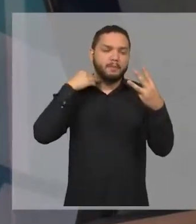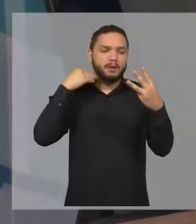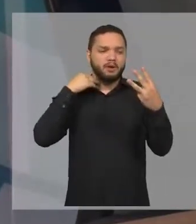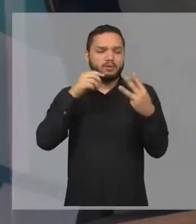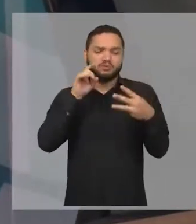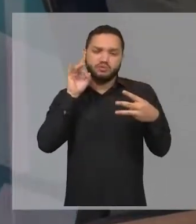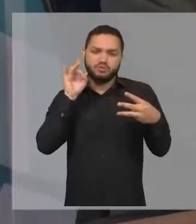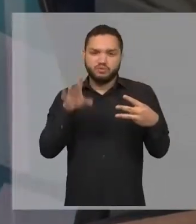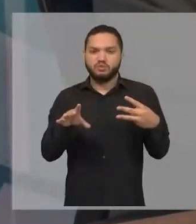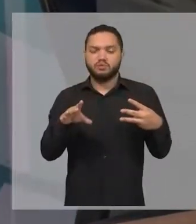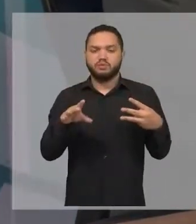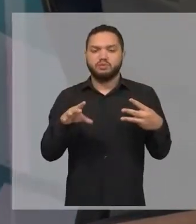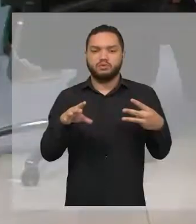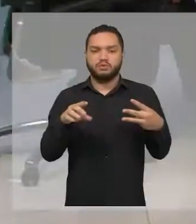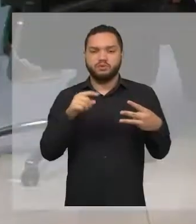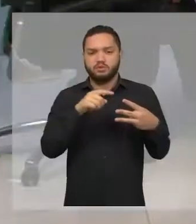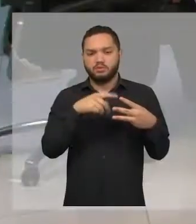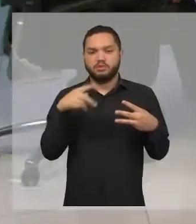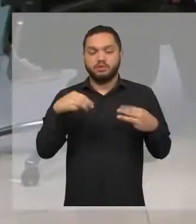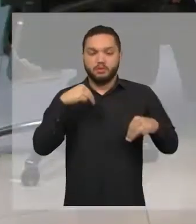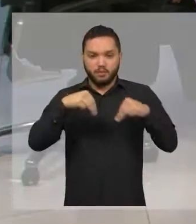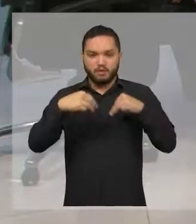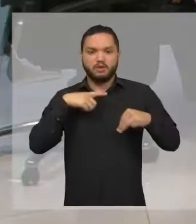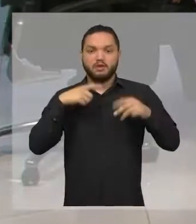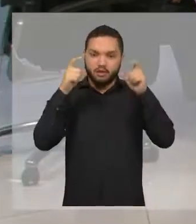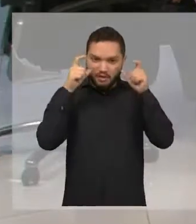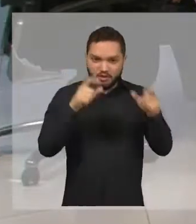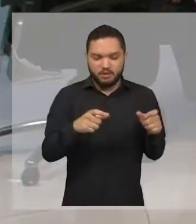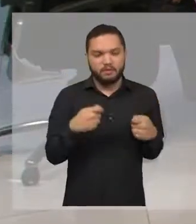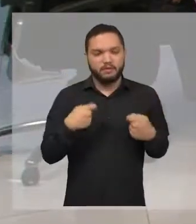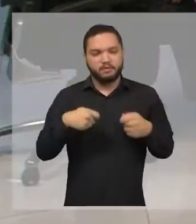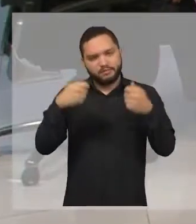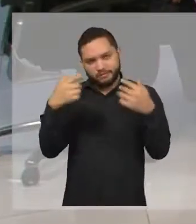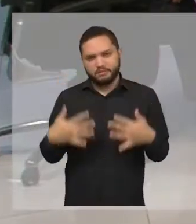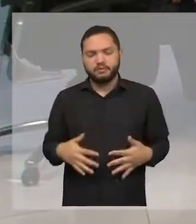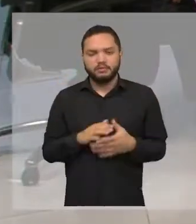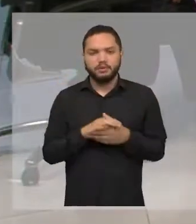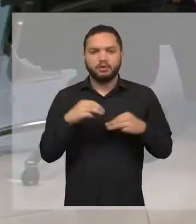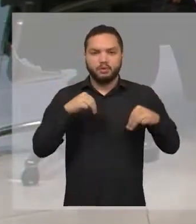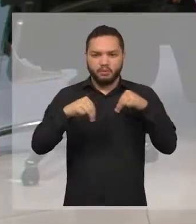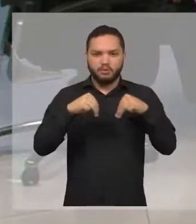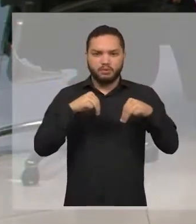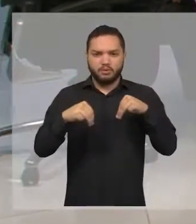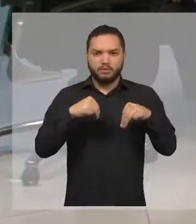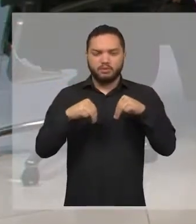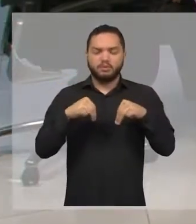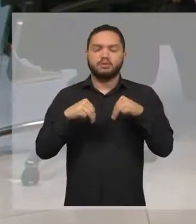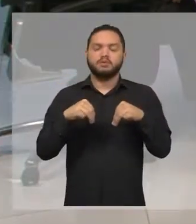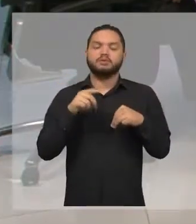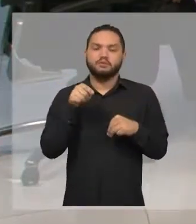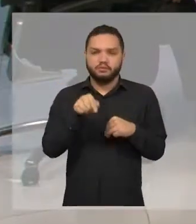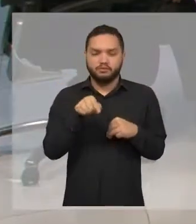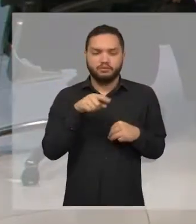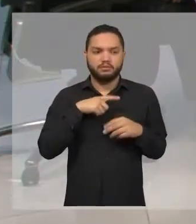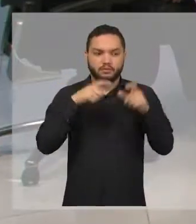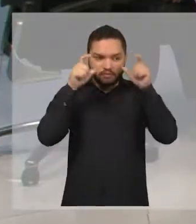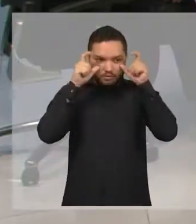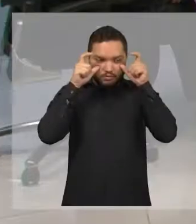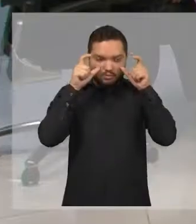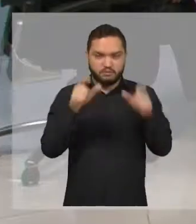geral e restrita pretendeu, de uma forma diferente, fazer o que fez Mandela na África do Sul,